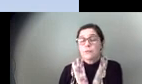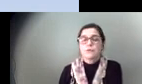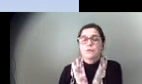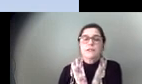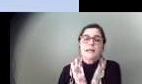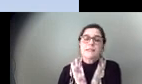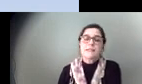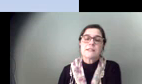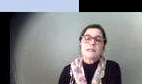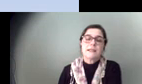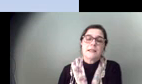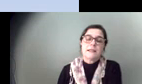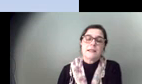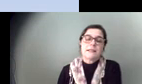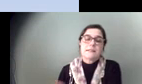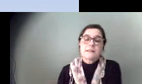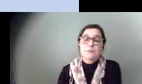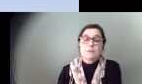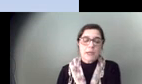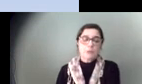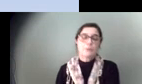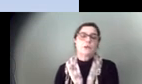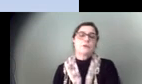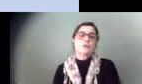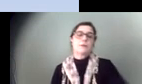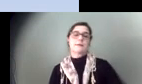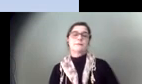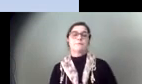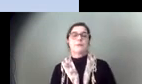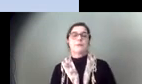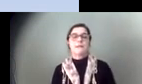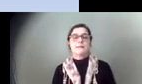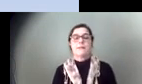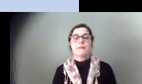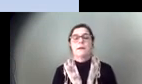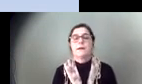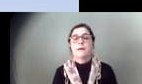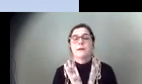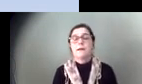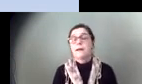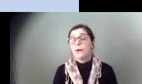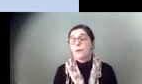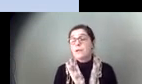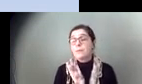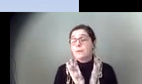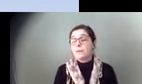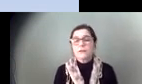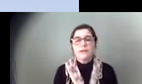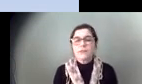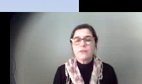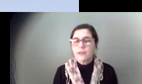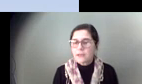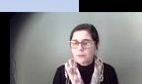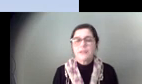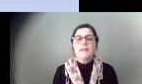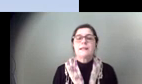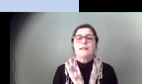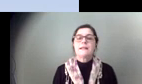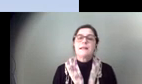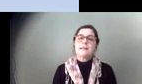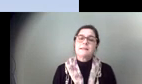a oportunidade, né, de explorar um pouquinho mais esse tema. O que primeiro que tem que ficar